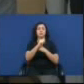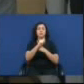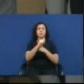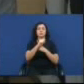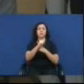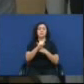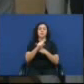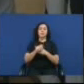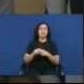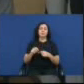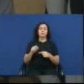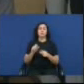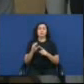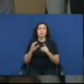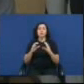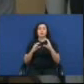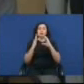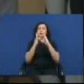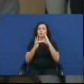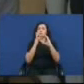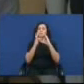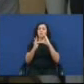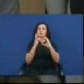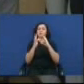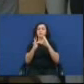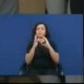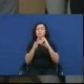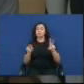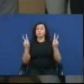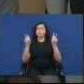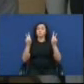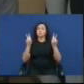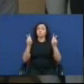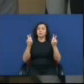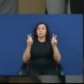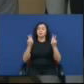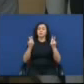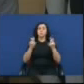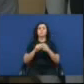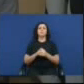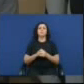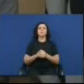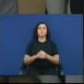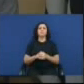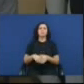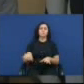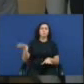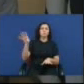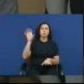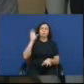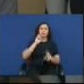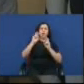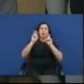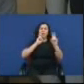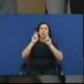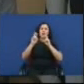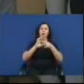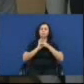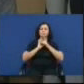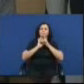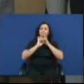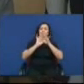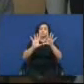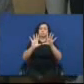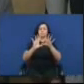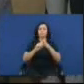da fraternidade e o negro. Sobre o lema, ouvi o clamor deste povo e vim libertá-lo.